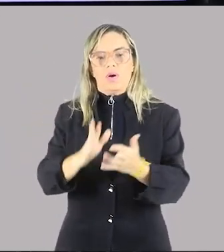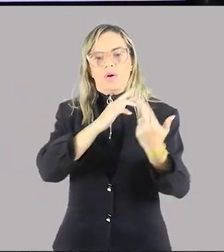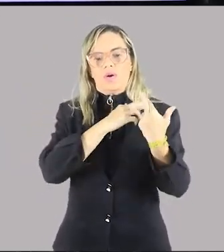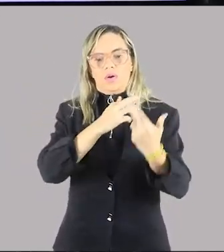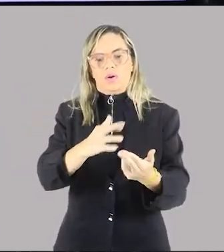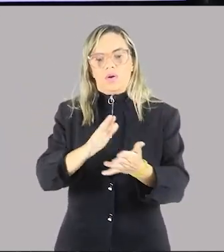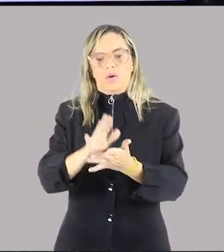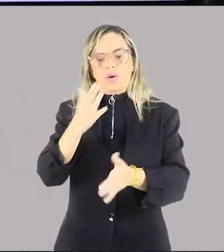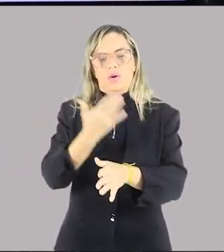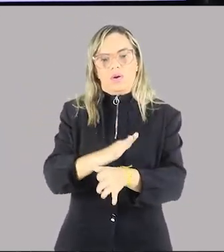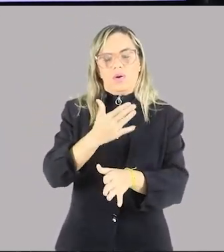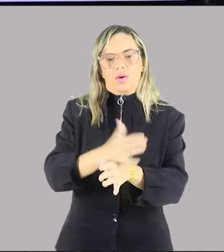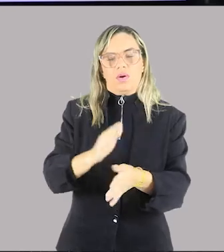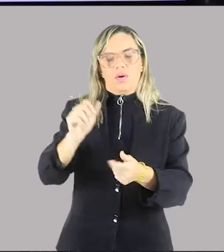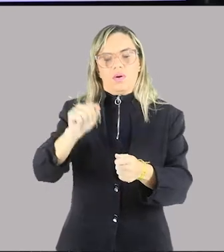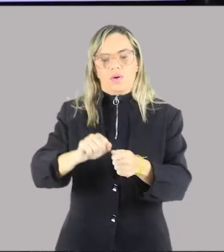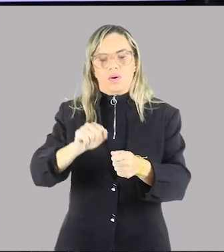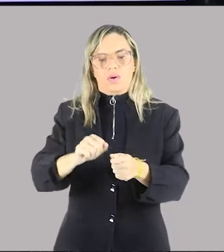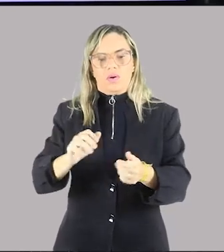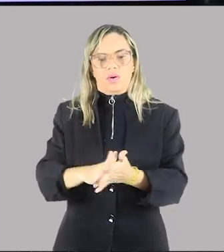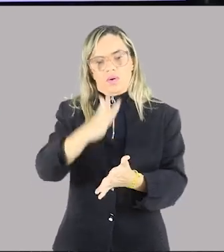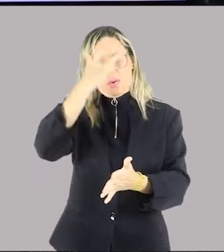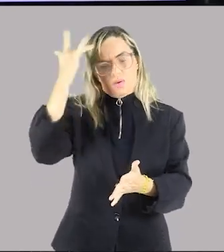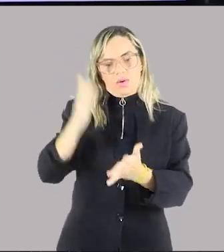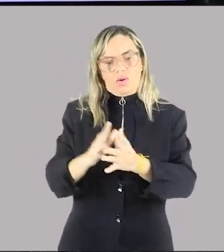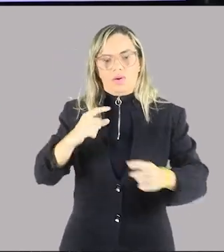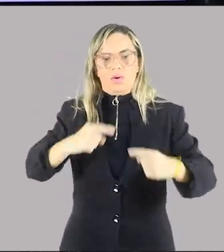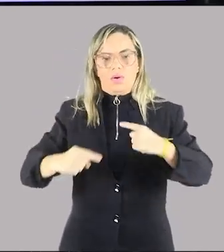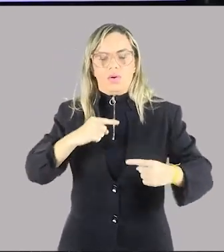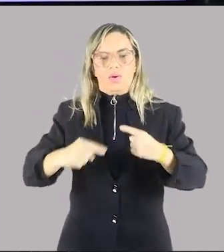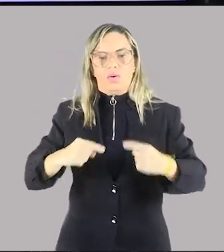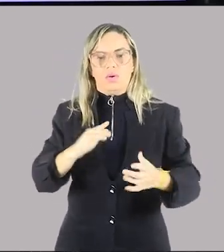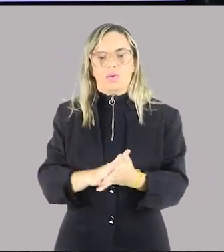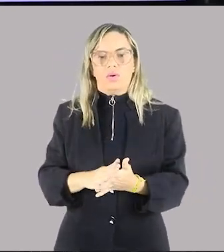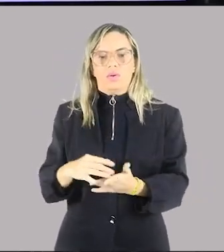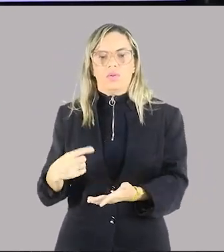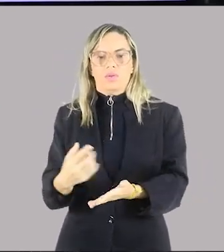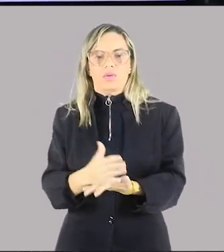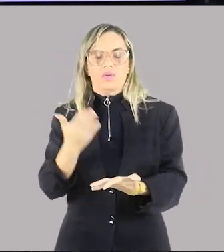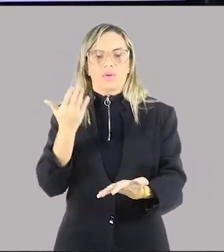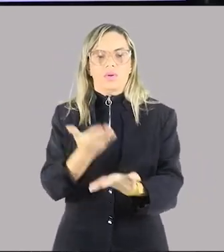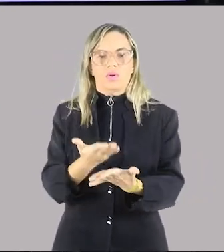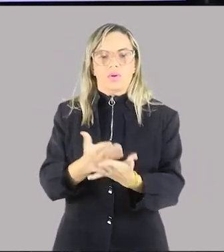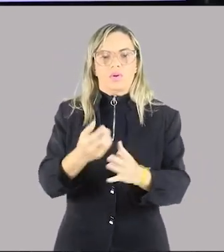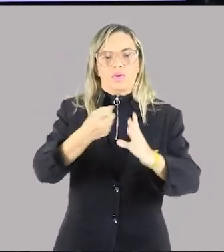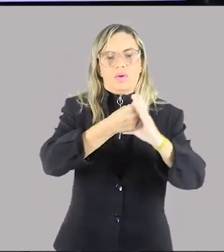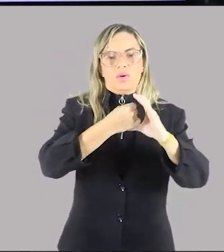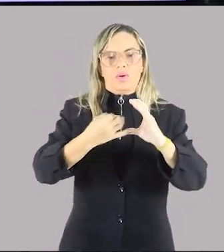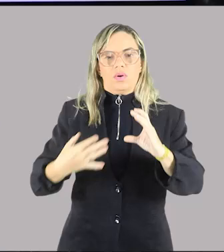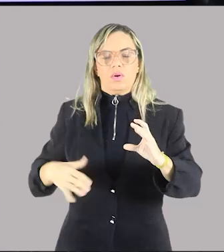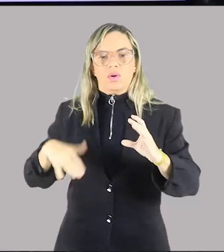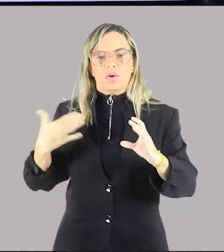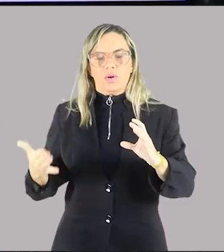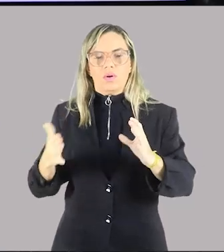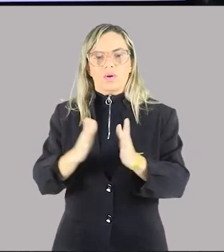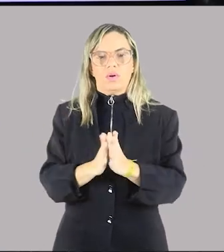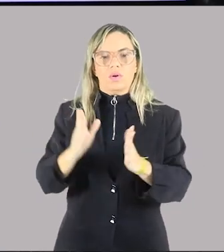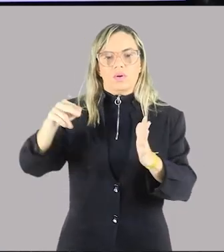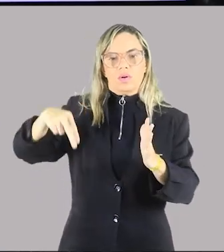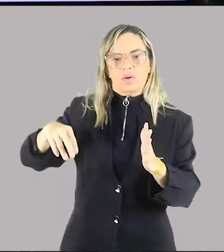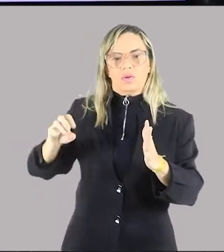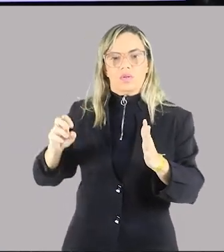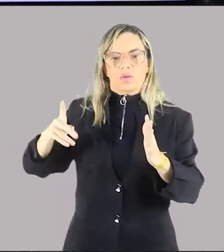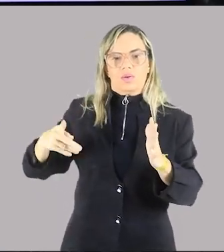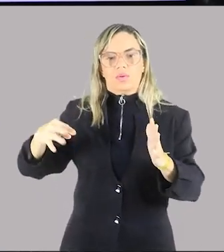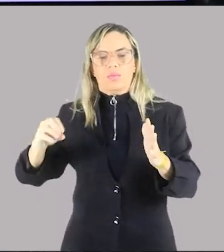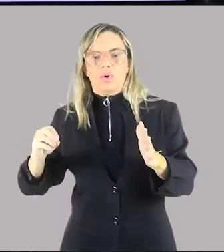enquanto agente político. Quando estudamos em outras aulas o aspecto do nepotismo, nós